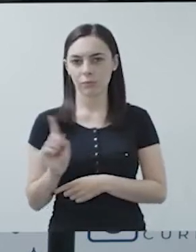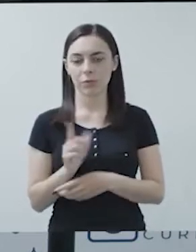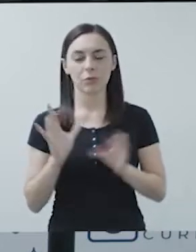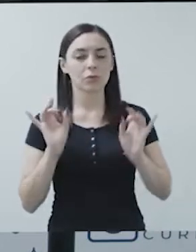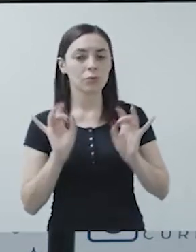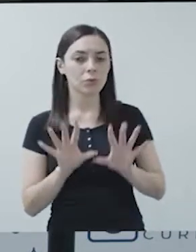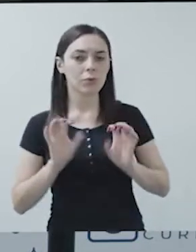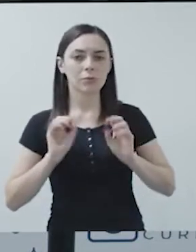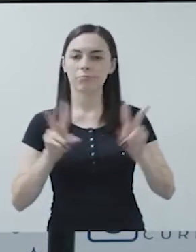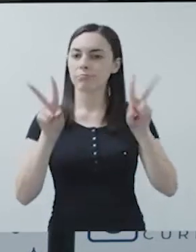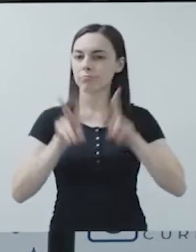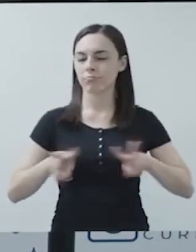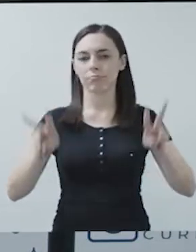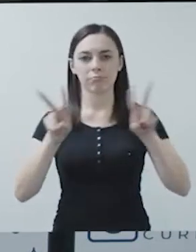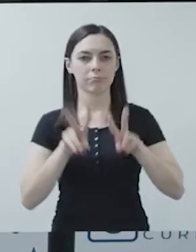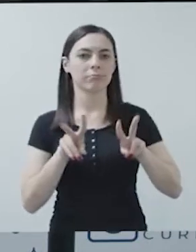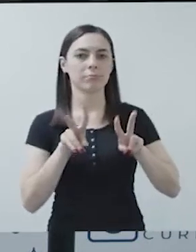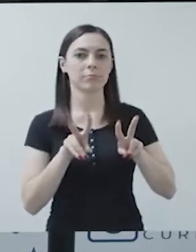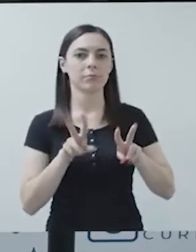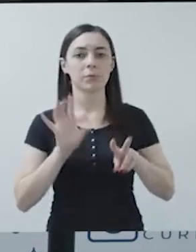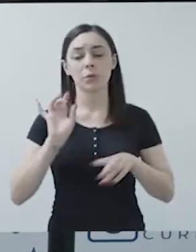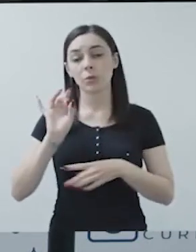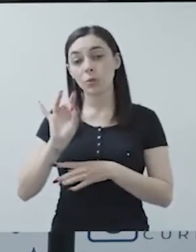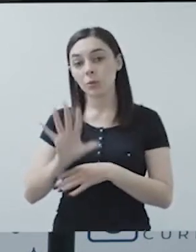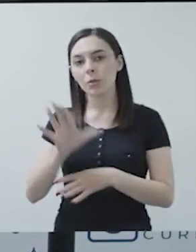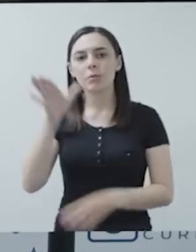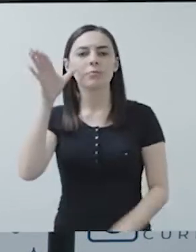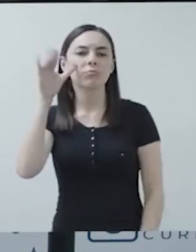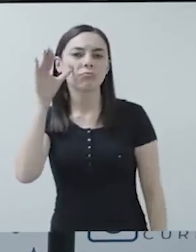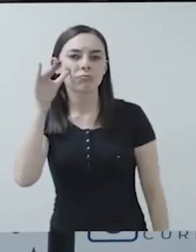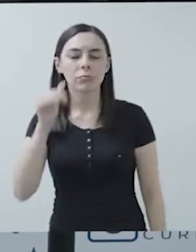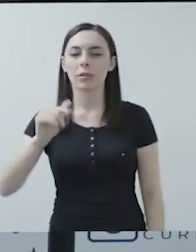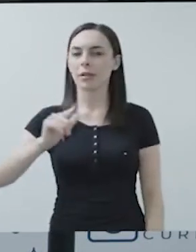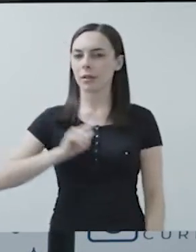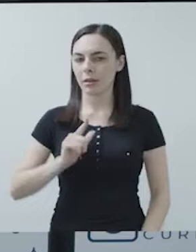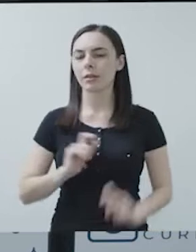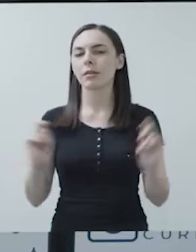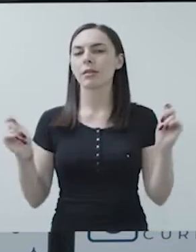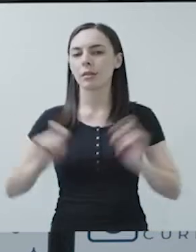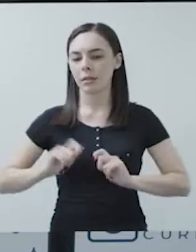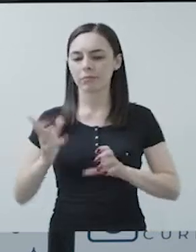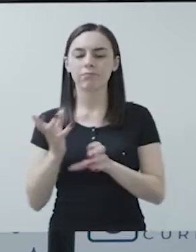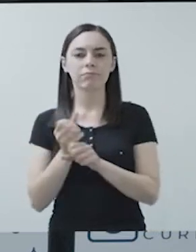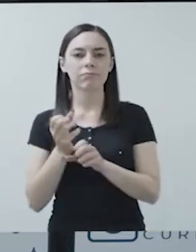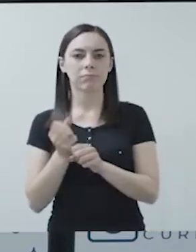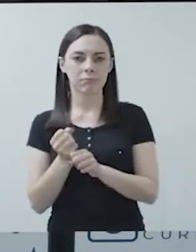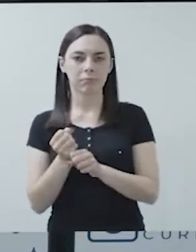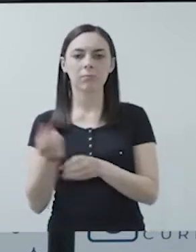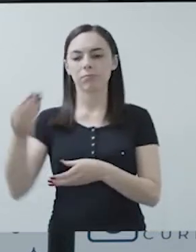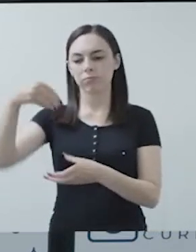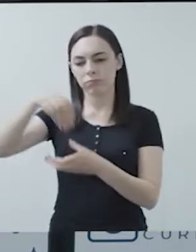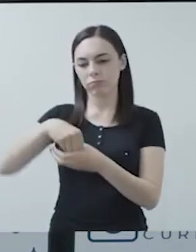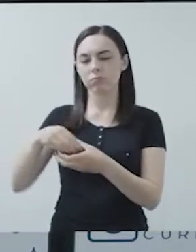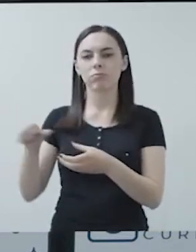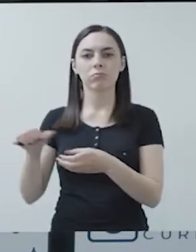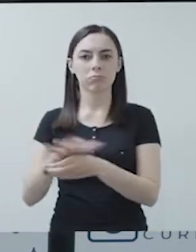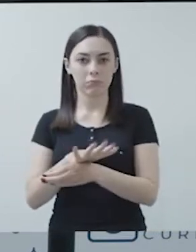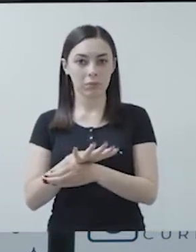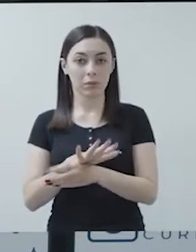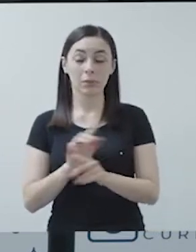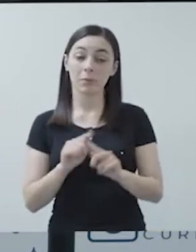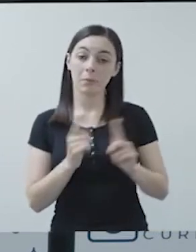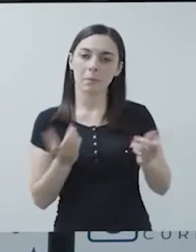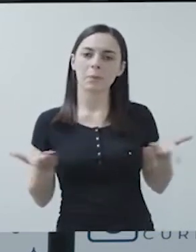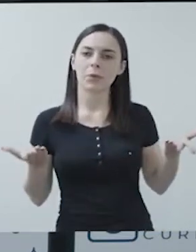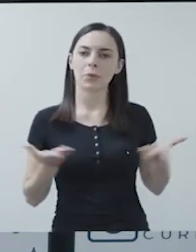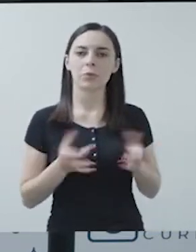trabalhar somente com o visual. Eu trouxe somente para vocês saberem que também nós temos a possibilidade de fazer um cálculo. Mas hoje